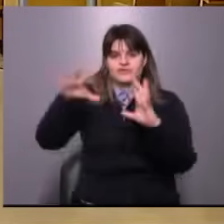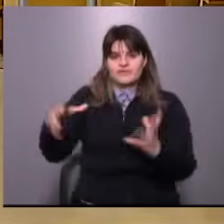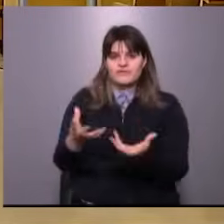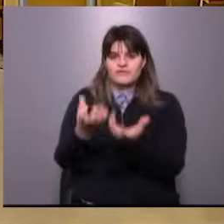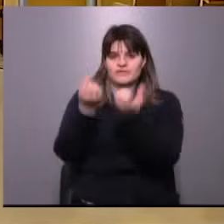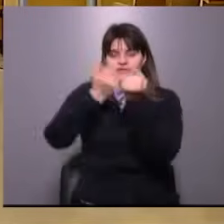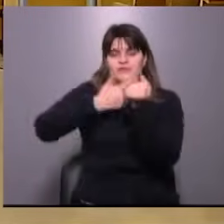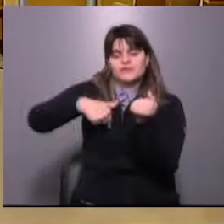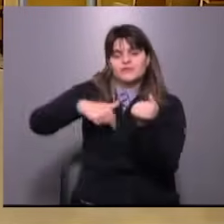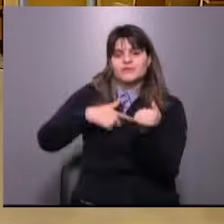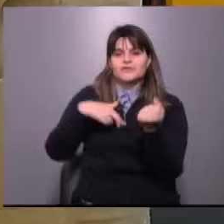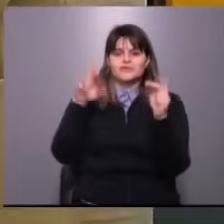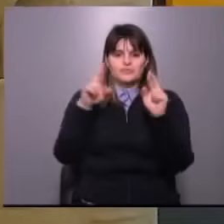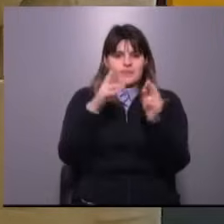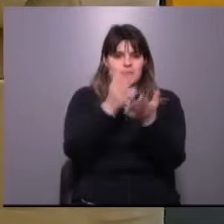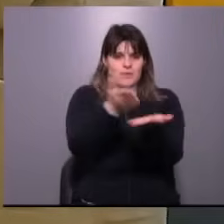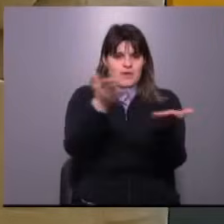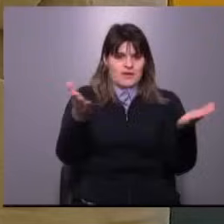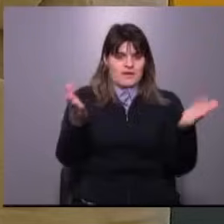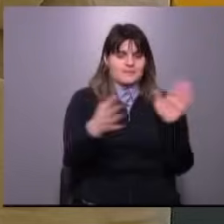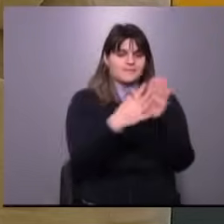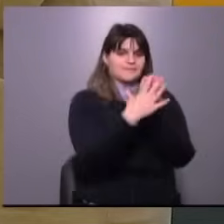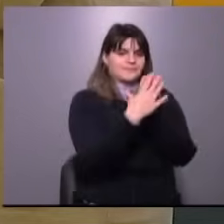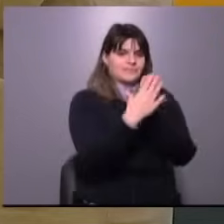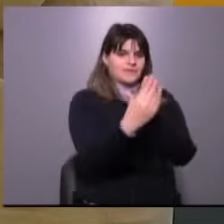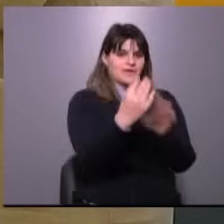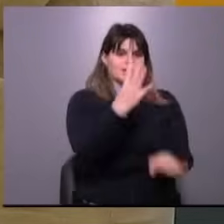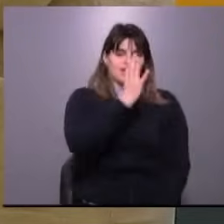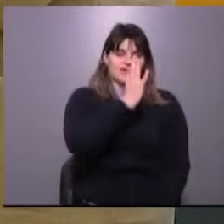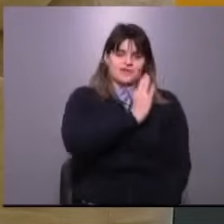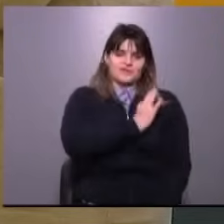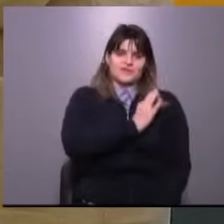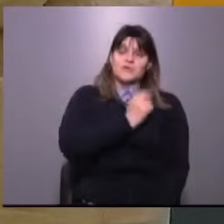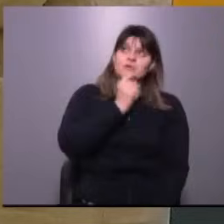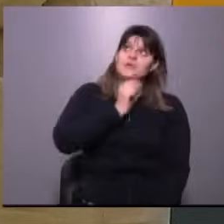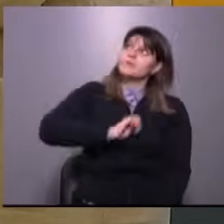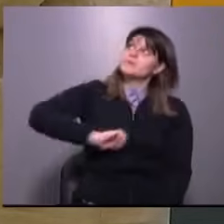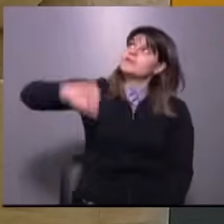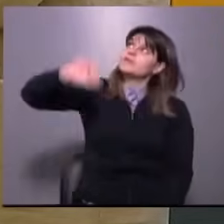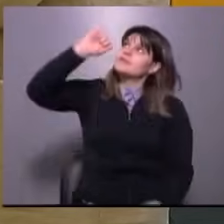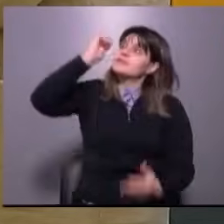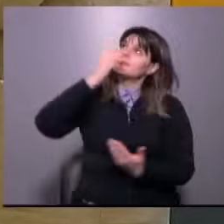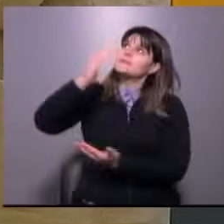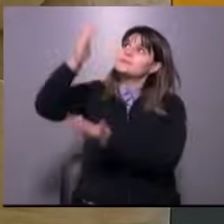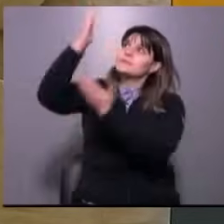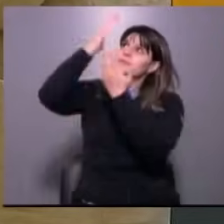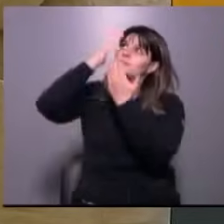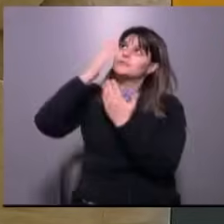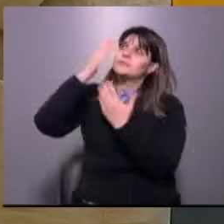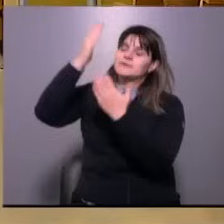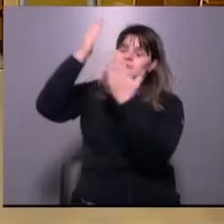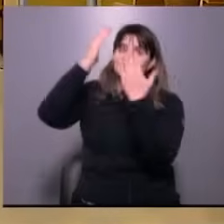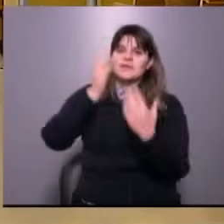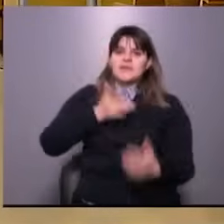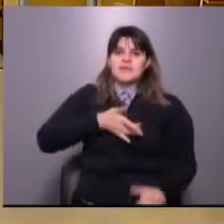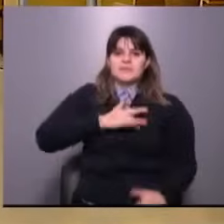Jesus Cristo, nosso Redentor, estejam convosco.